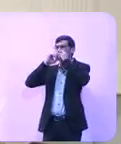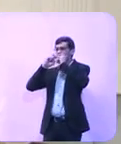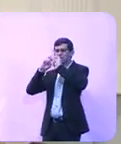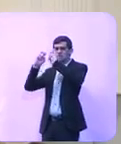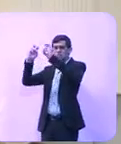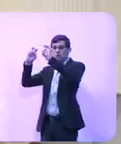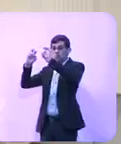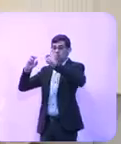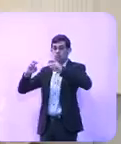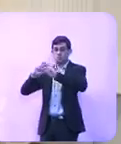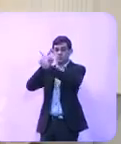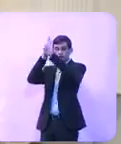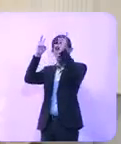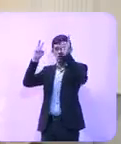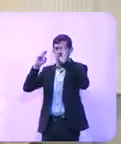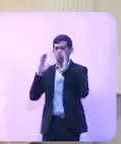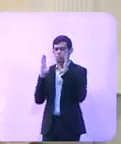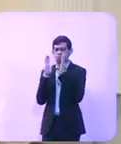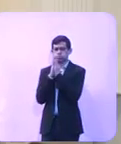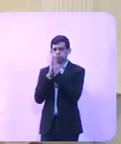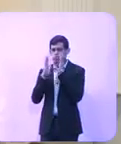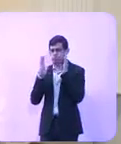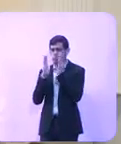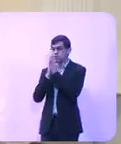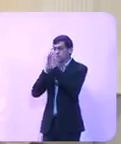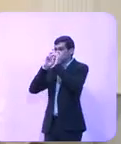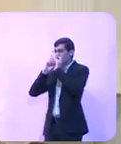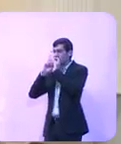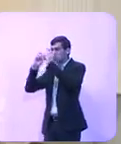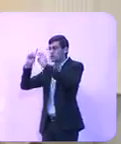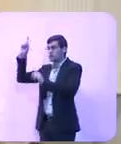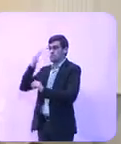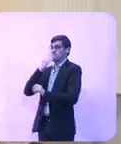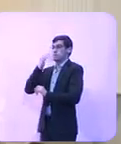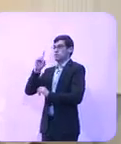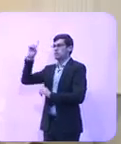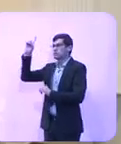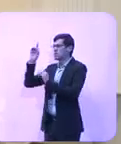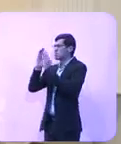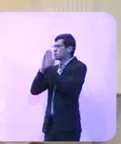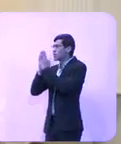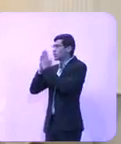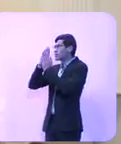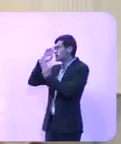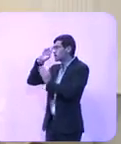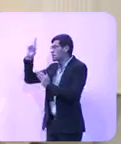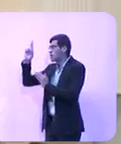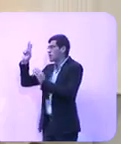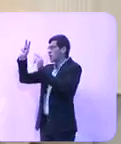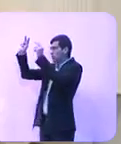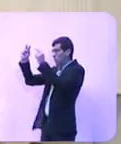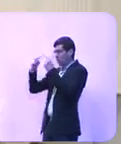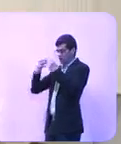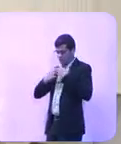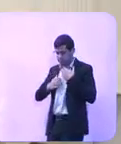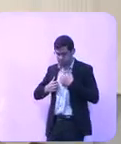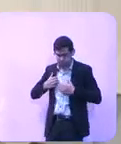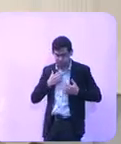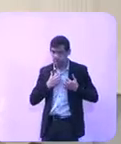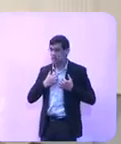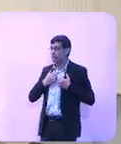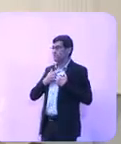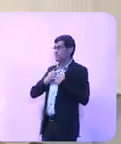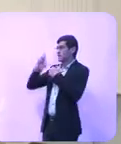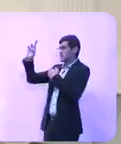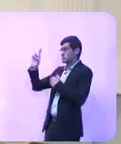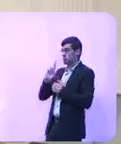clamor pela vitória, era uma oração, um clamor, um pedido. Senhor, atende, veja a angústia. E assim